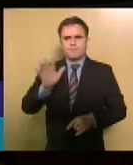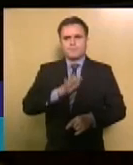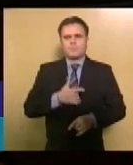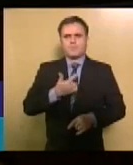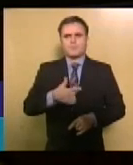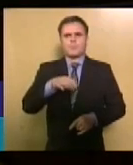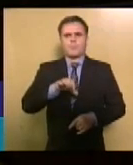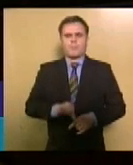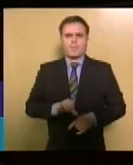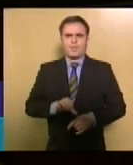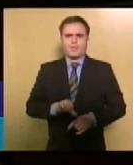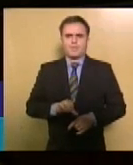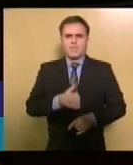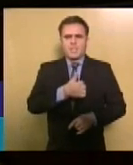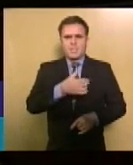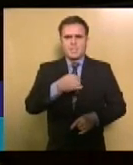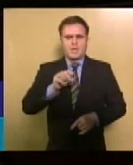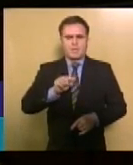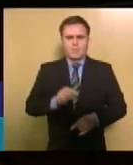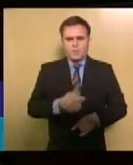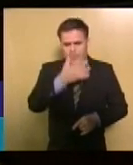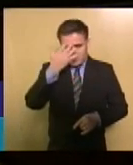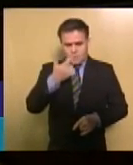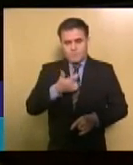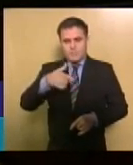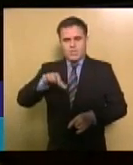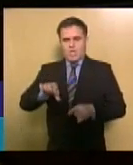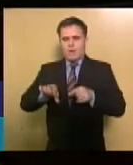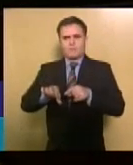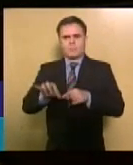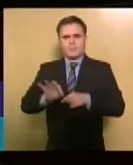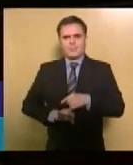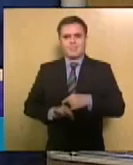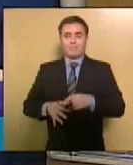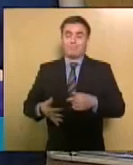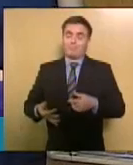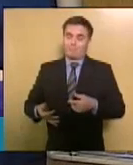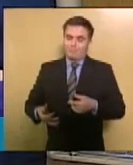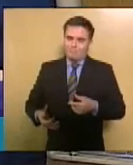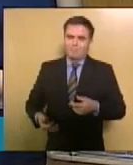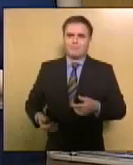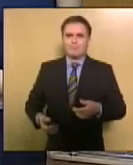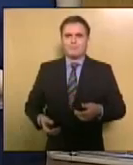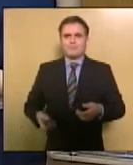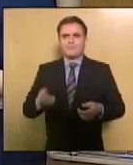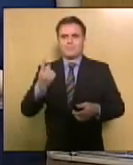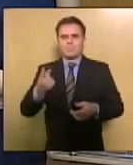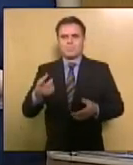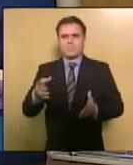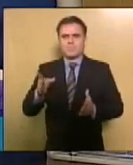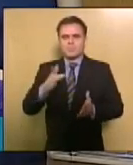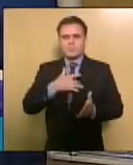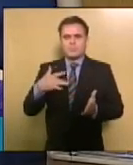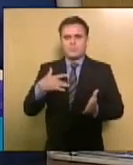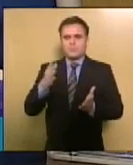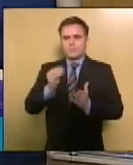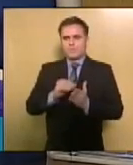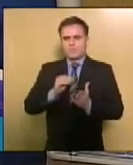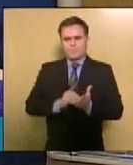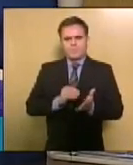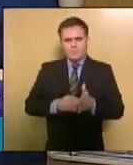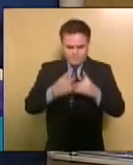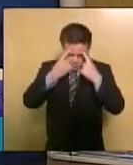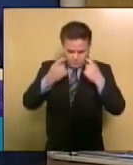29 por grupo de 100.000 habitantes então Sergipe hoje com base nos dados do sistema de saúde tem uma taxa de mortes por agressão